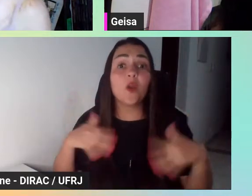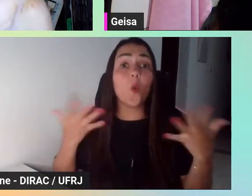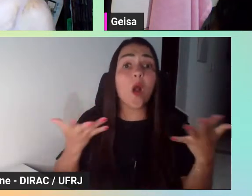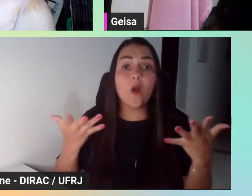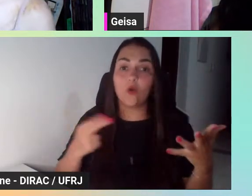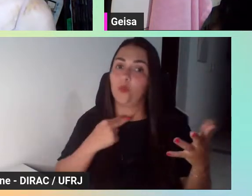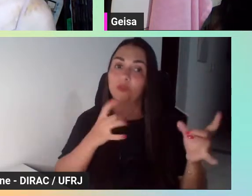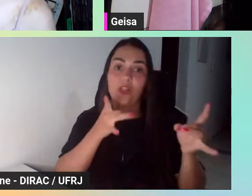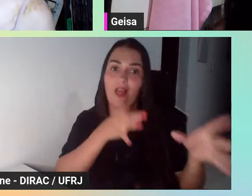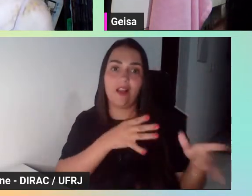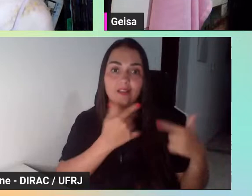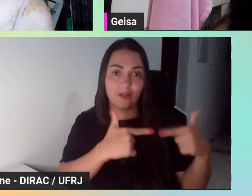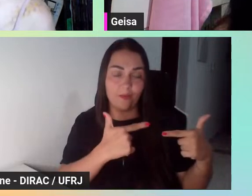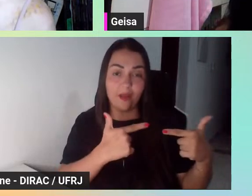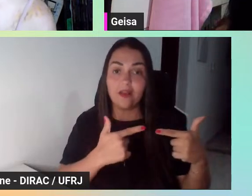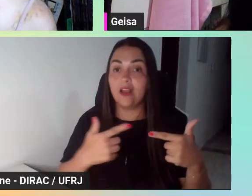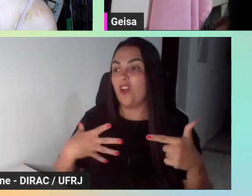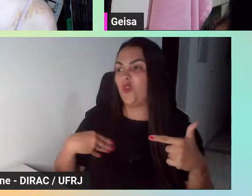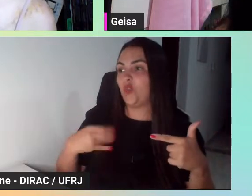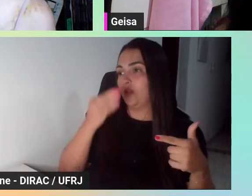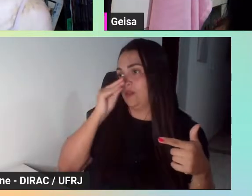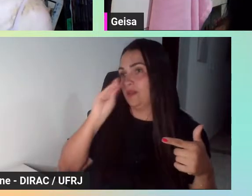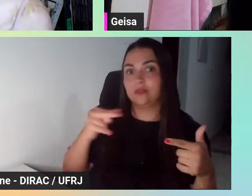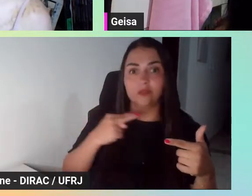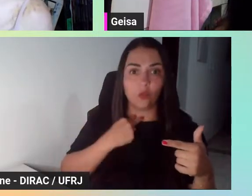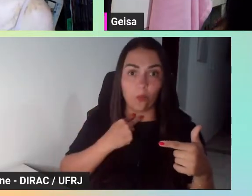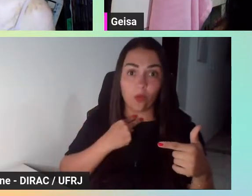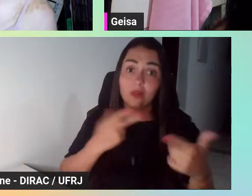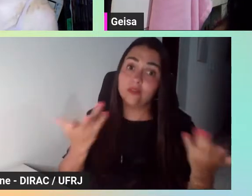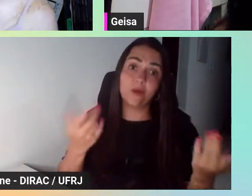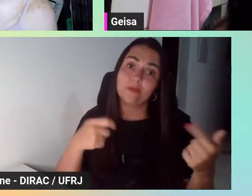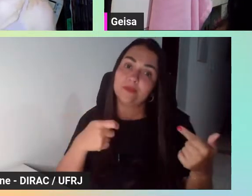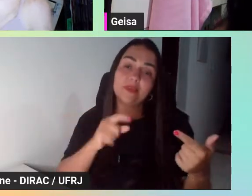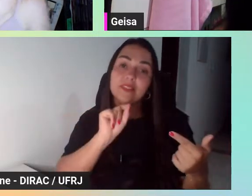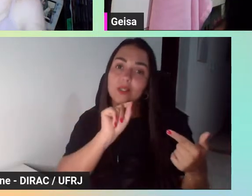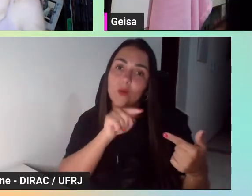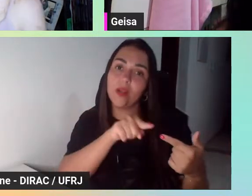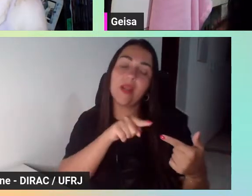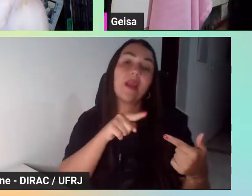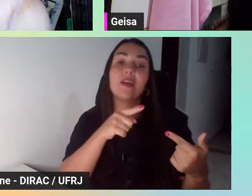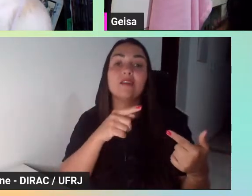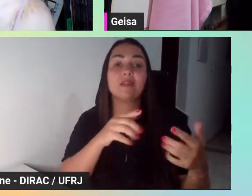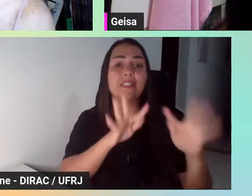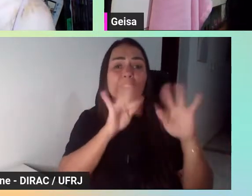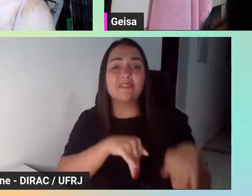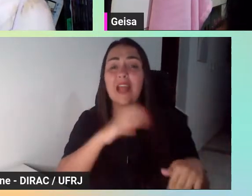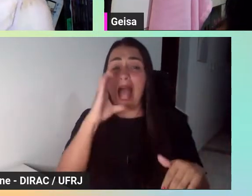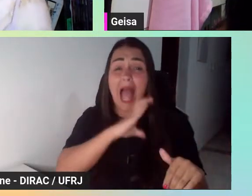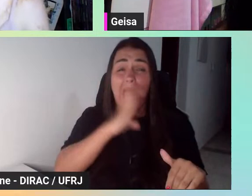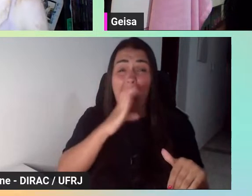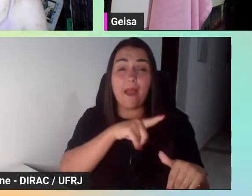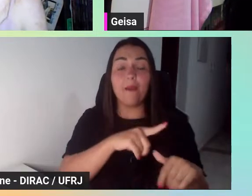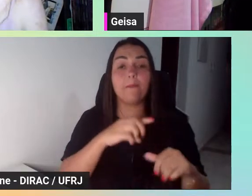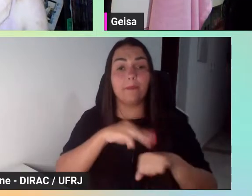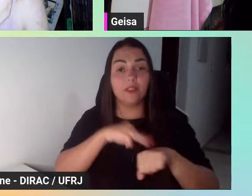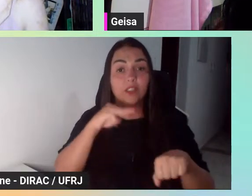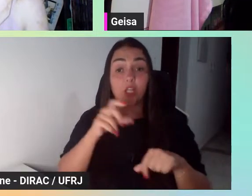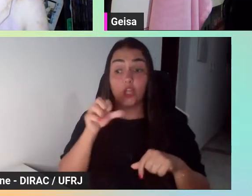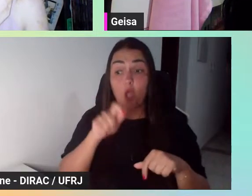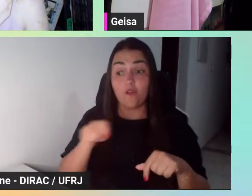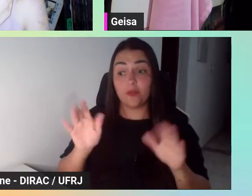largar o emprego e nem abrir mão da minha filha, eu tive que terminar o mestrado. Então, eu defendi quando ela tinha